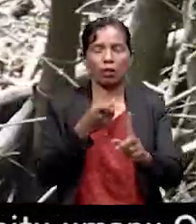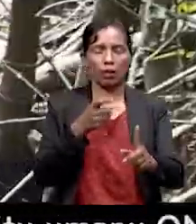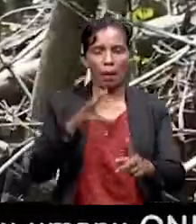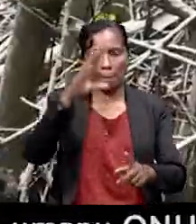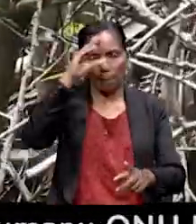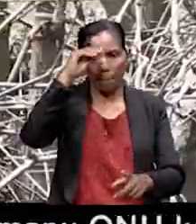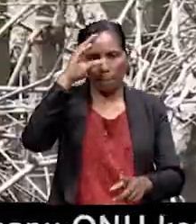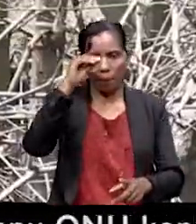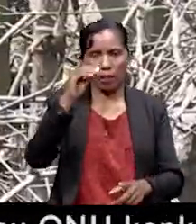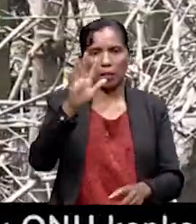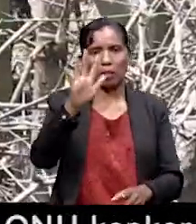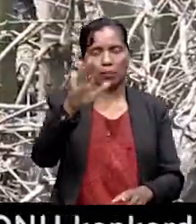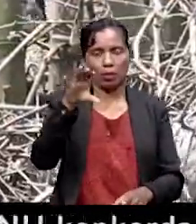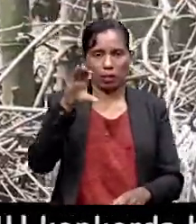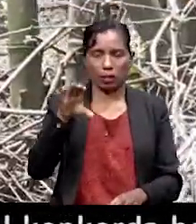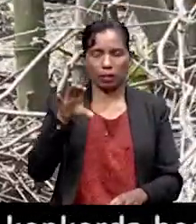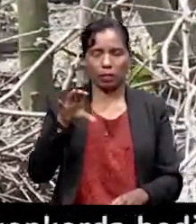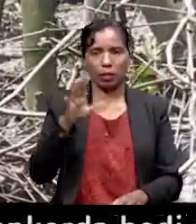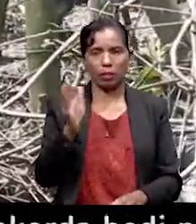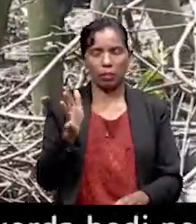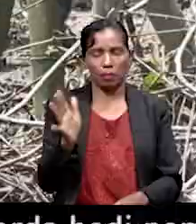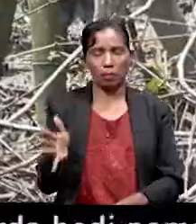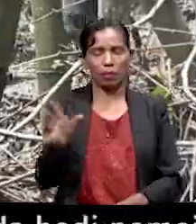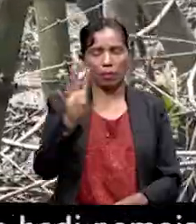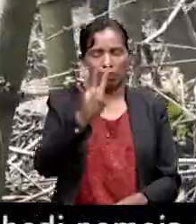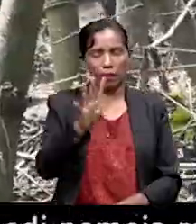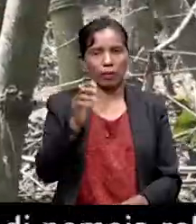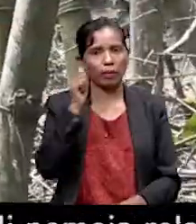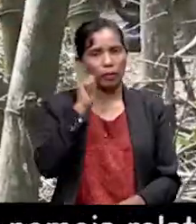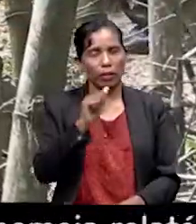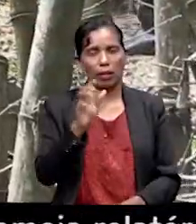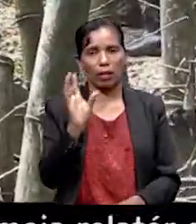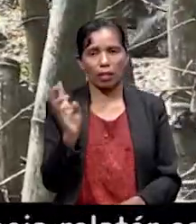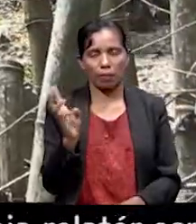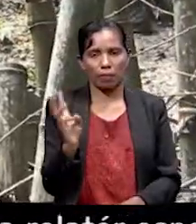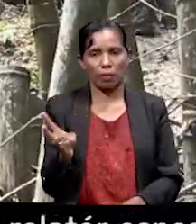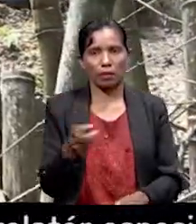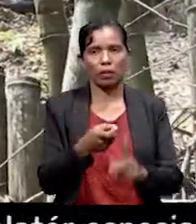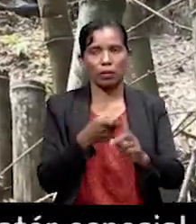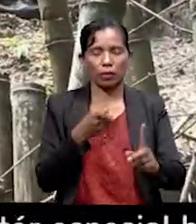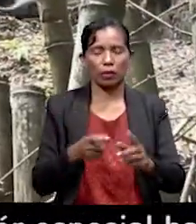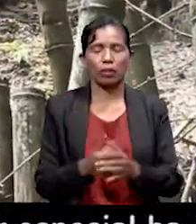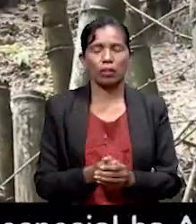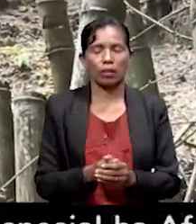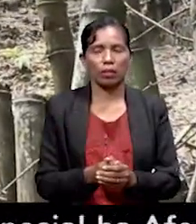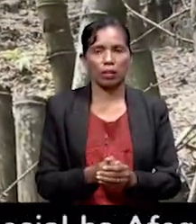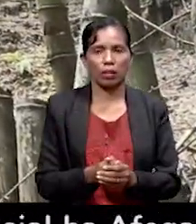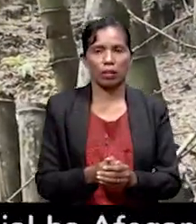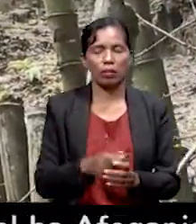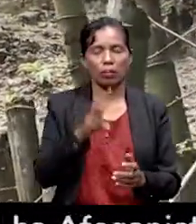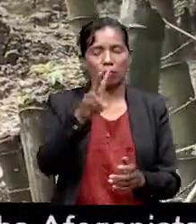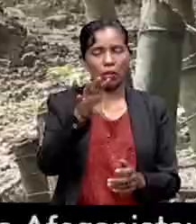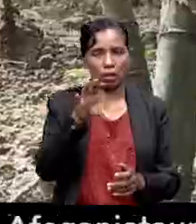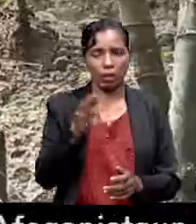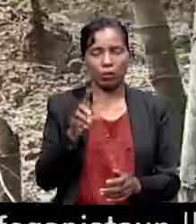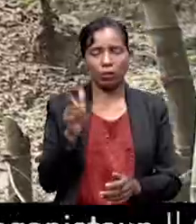mane atus lima nulu resin hat no feto nain nen nulu nebe husi regime especial nain atus rua